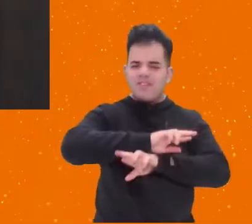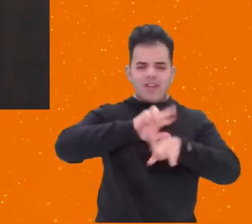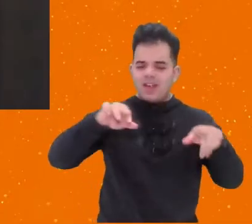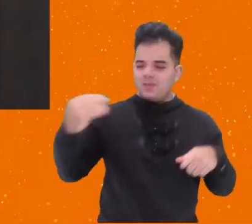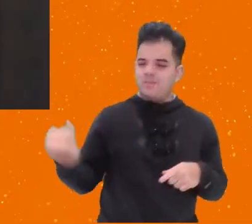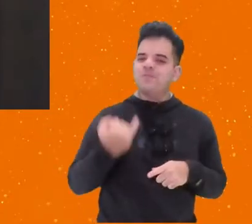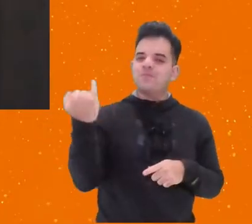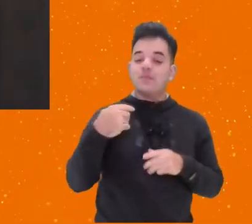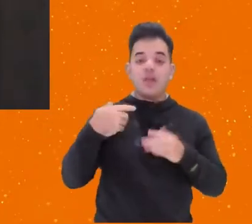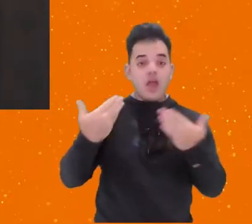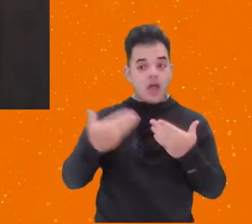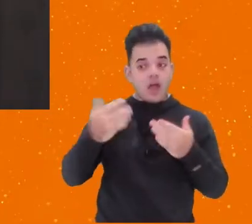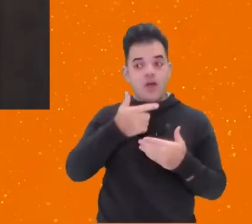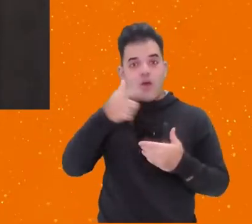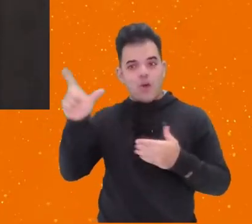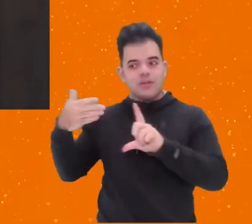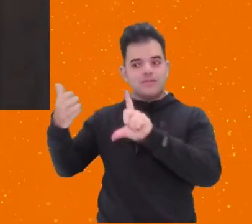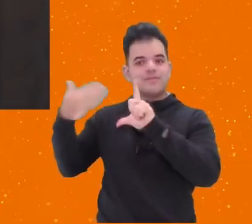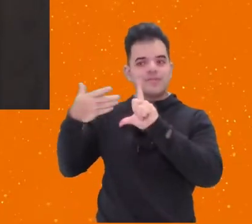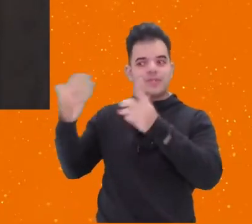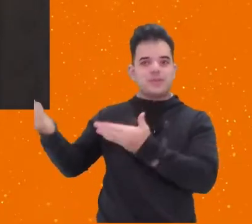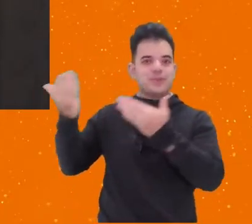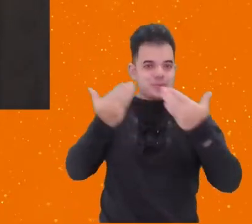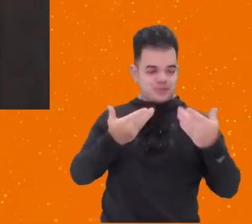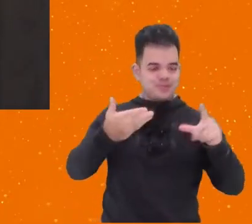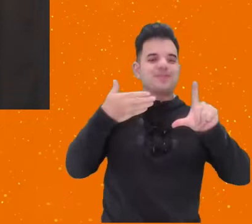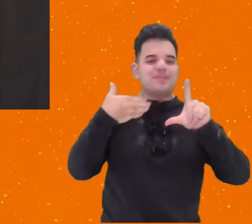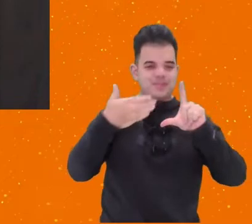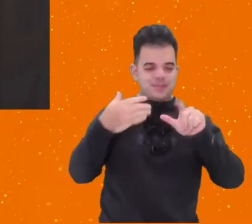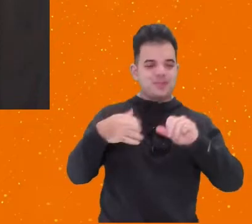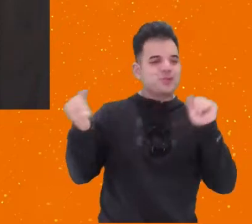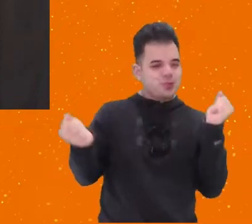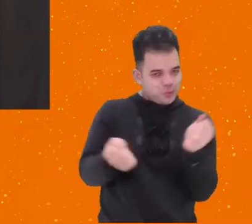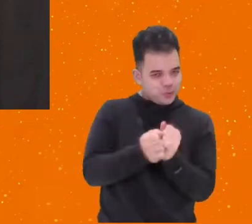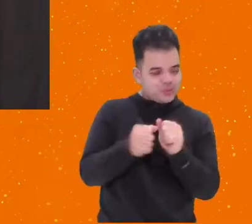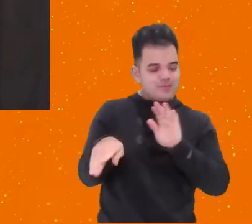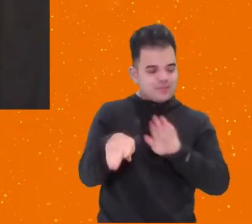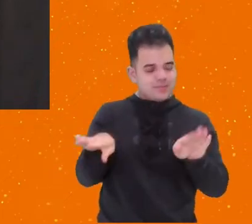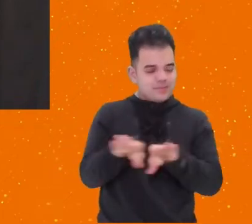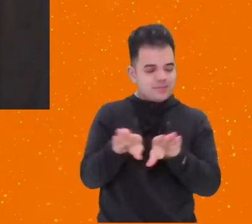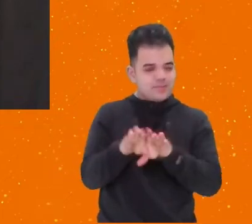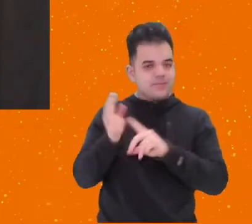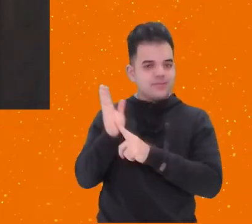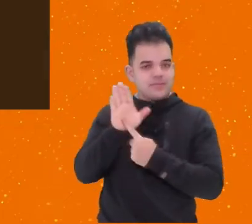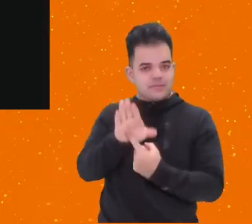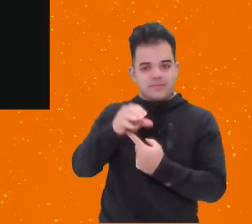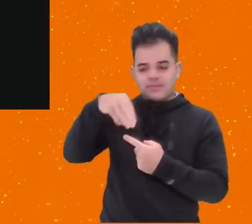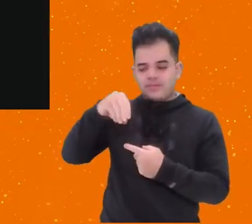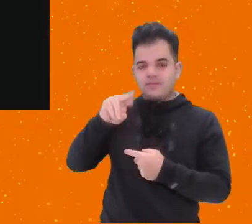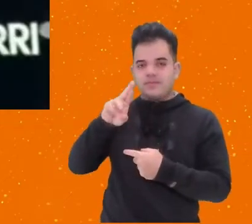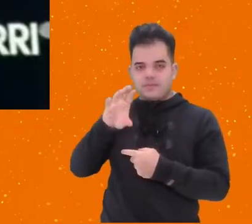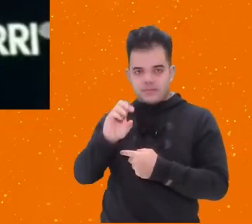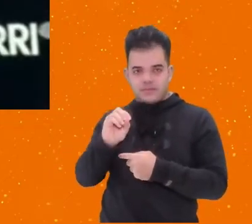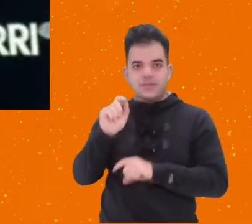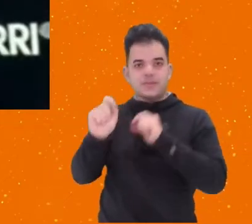E na sequência, eu aproveito para convidar o nosso próximo participante e apresentador, que é o Mário Giannini Darri, que ele também vai dar um pouco aí